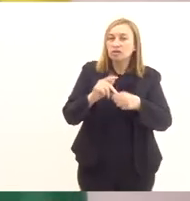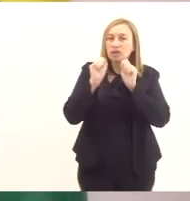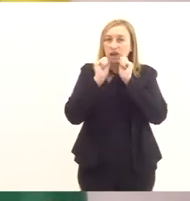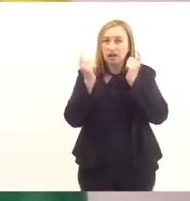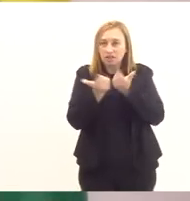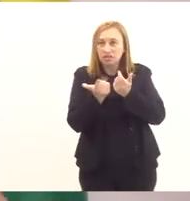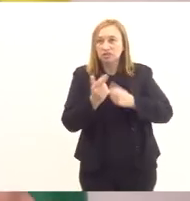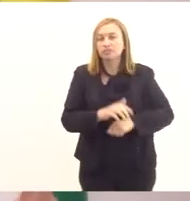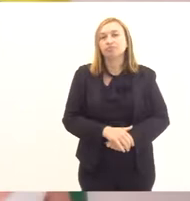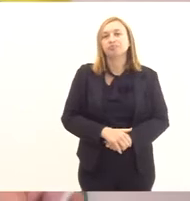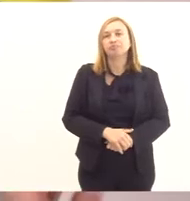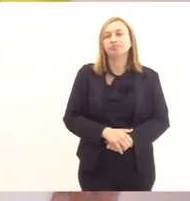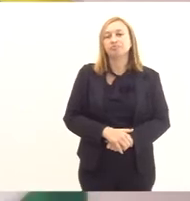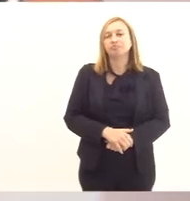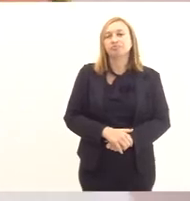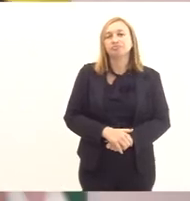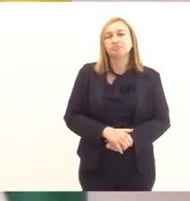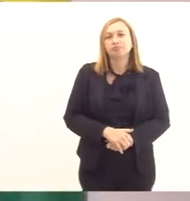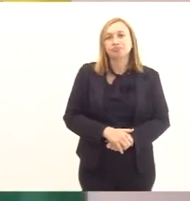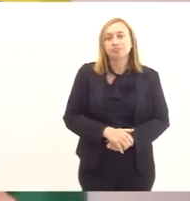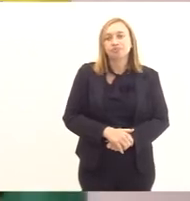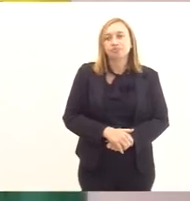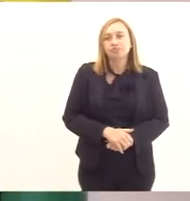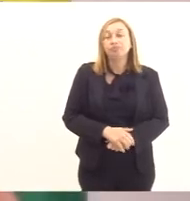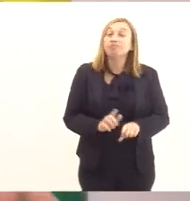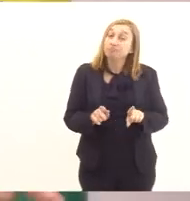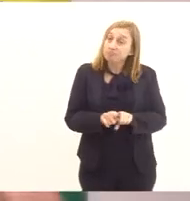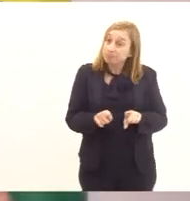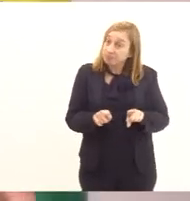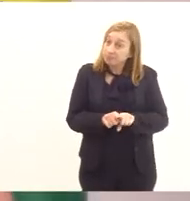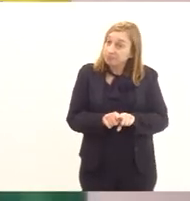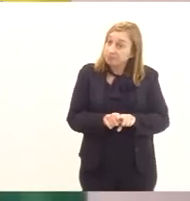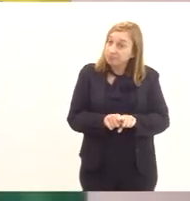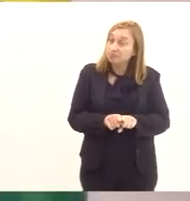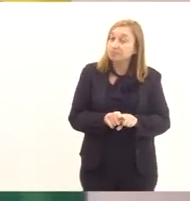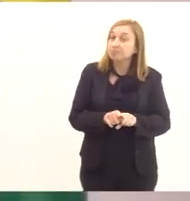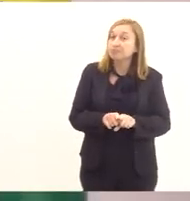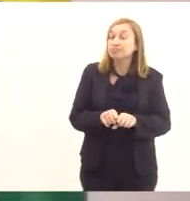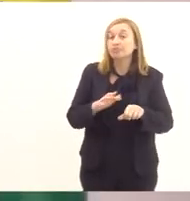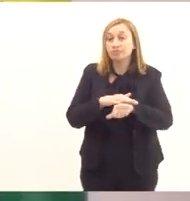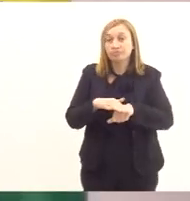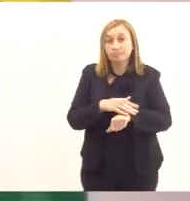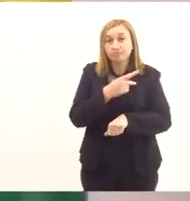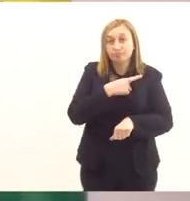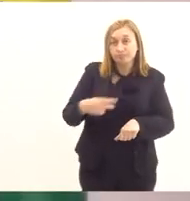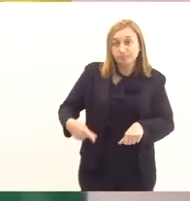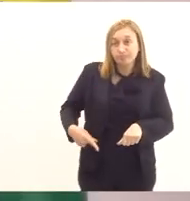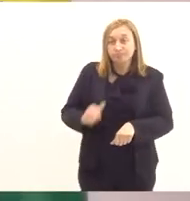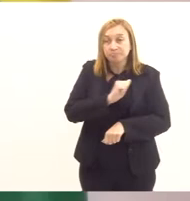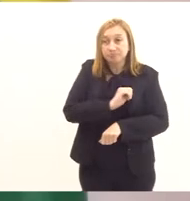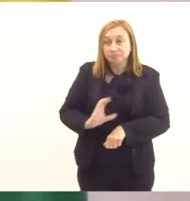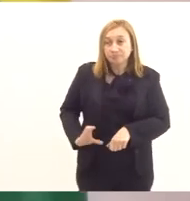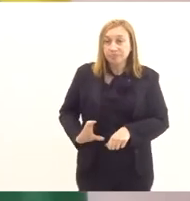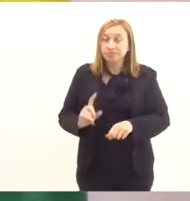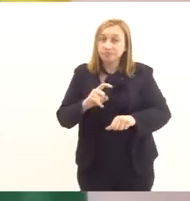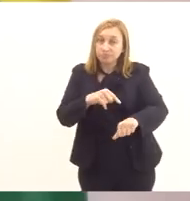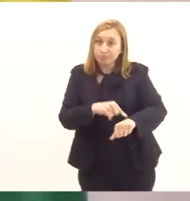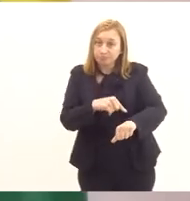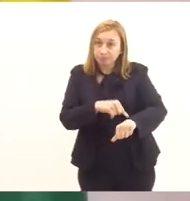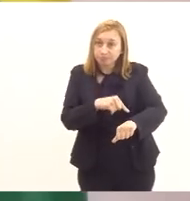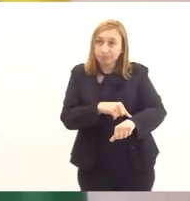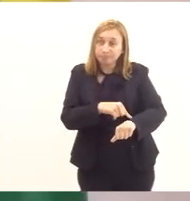Legislativa que também foi objeto da minha conversa com o presidente a Graciliano que a partir do momento